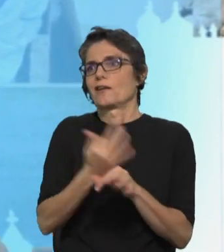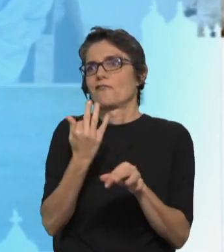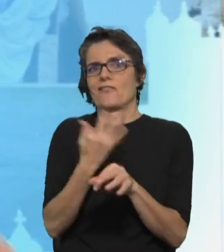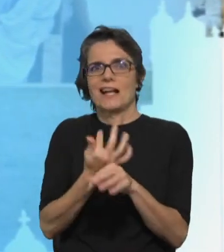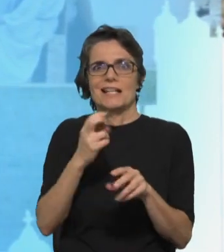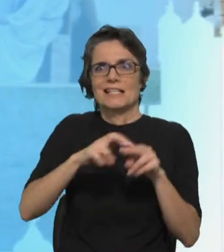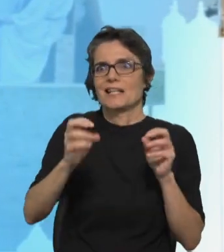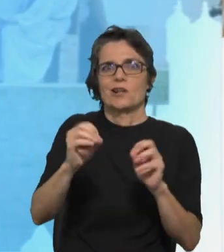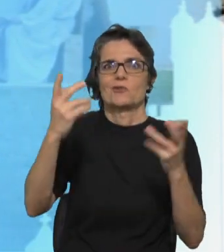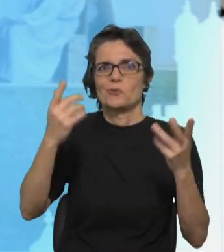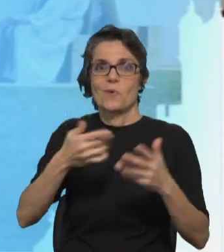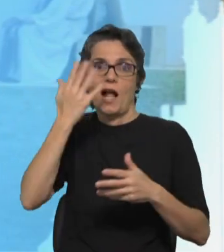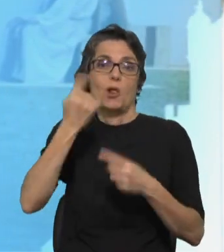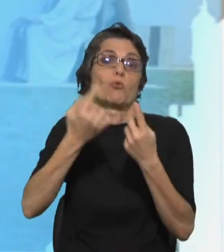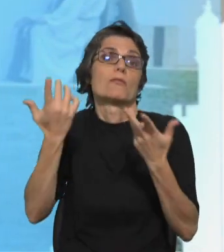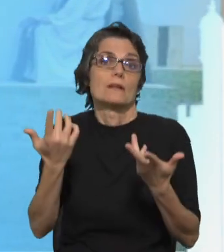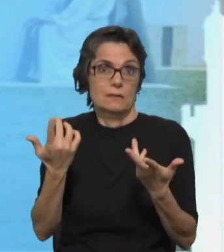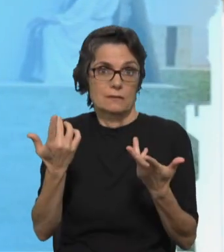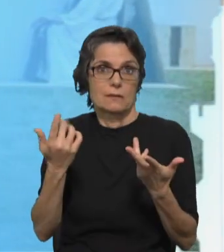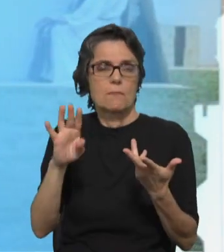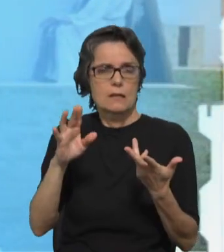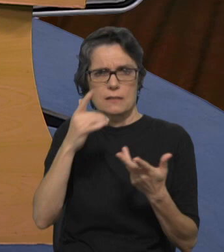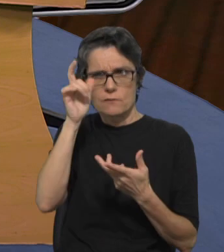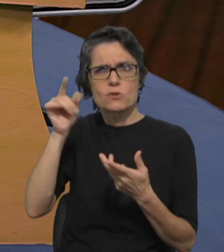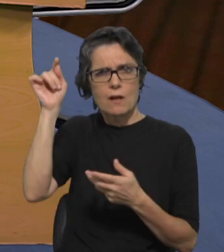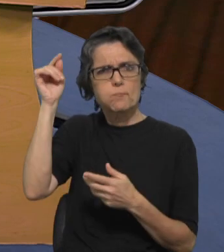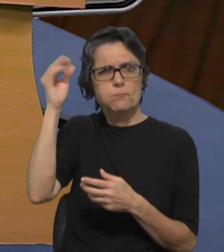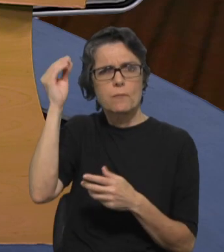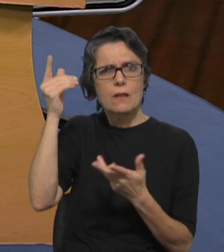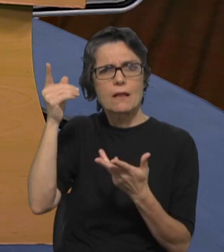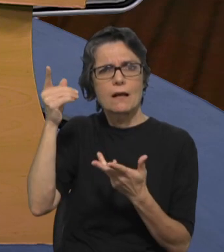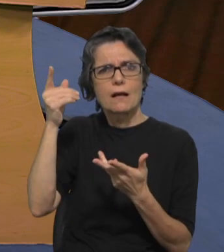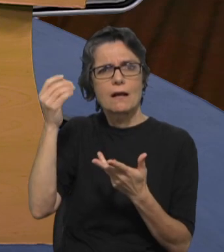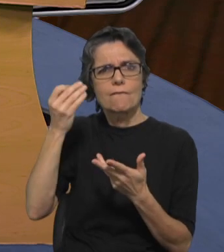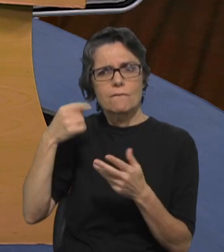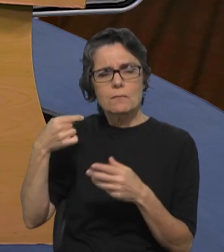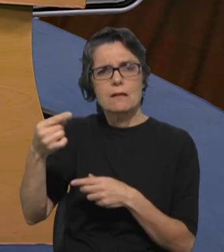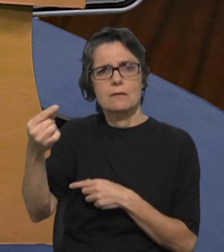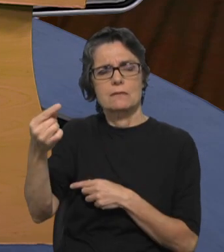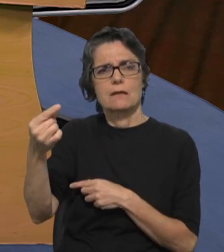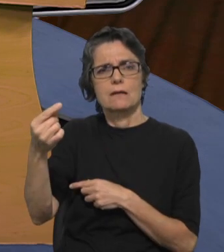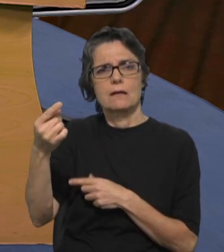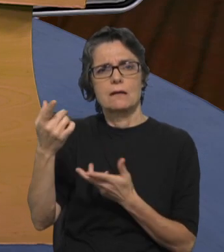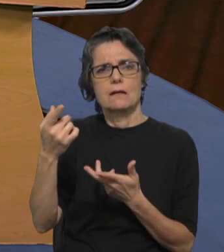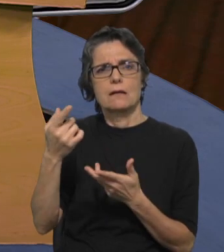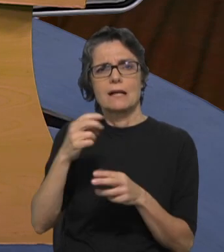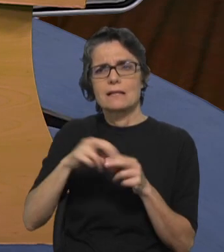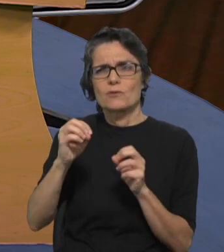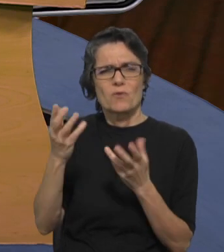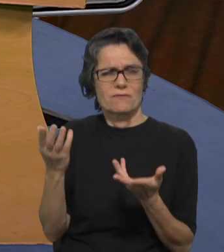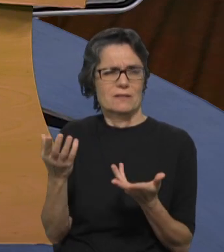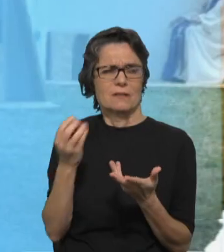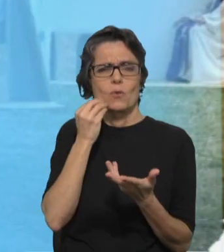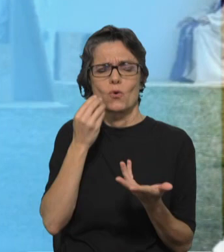eletricidade durante uns dias e tal. Mas para aquelas pessoas era inacreditável, não é? Não havia também acesso